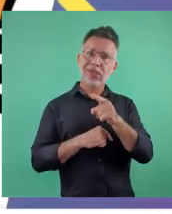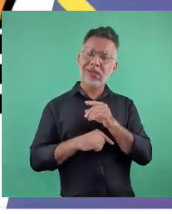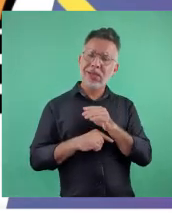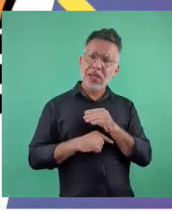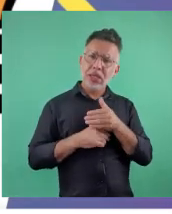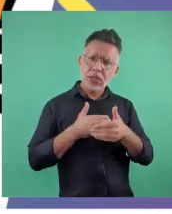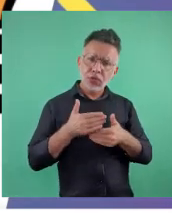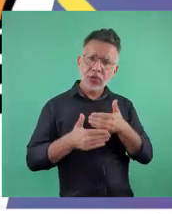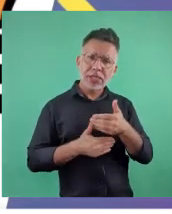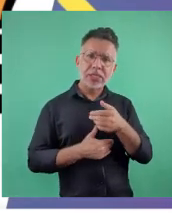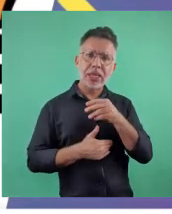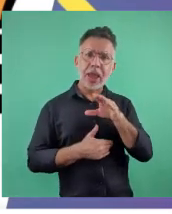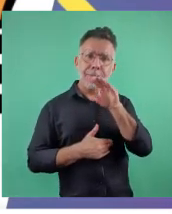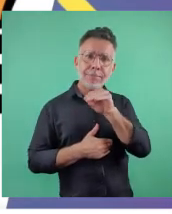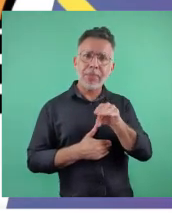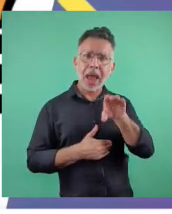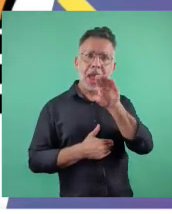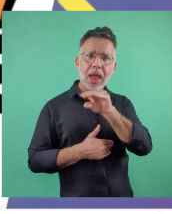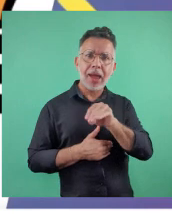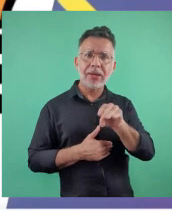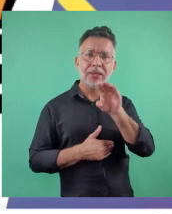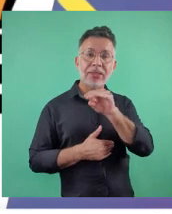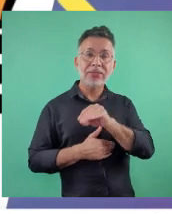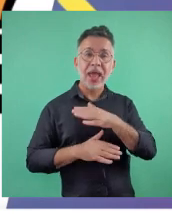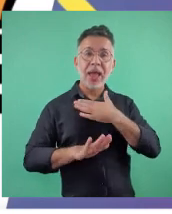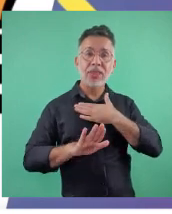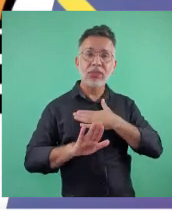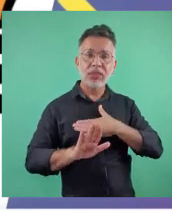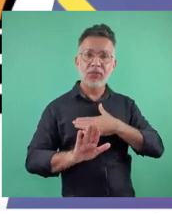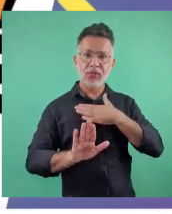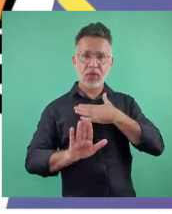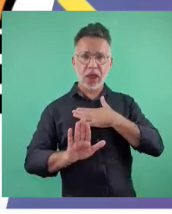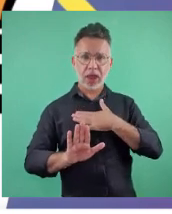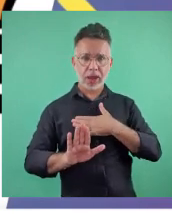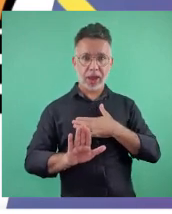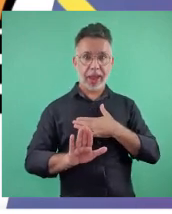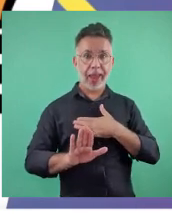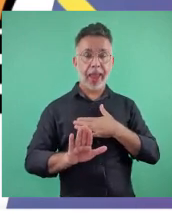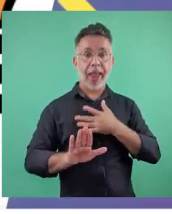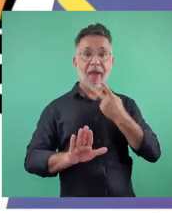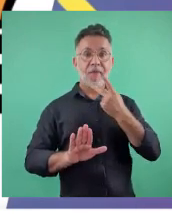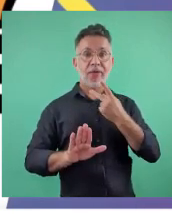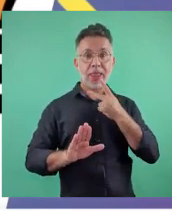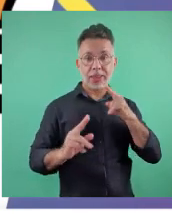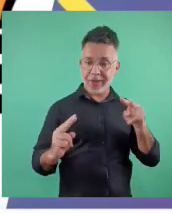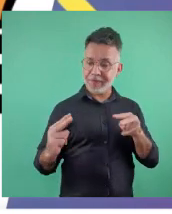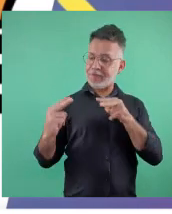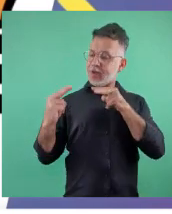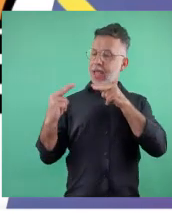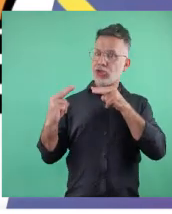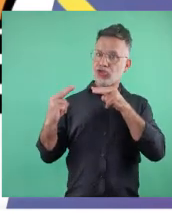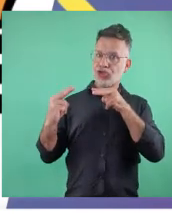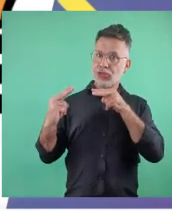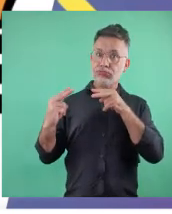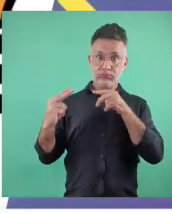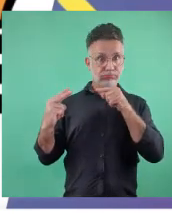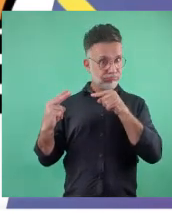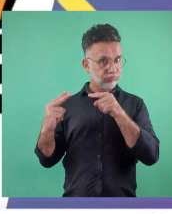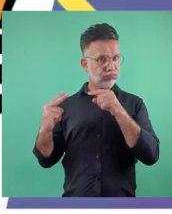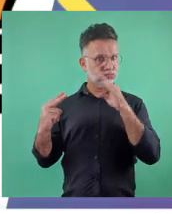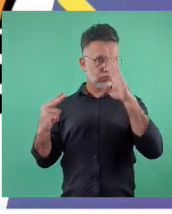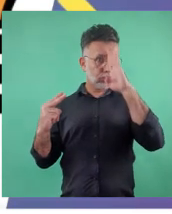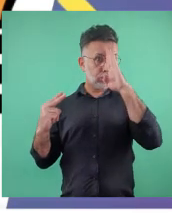lentifica-se muito esse processamento do som. Então, ajuda se você lentificar a sua fala em vez de falar